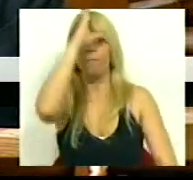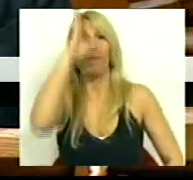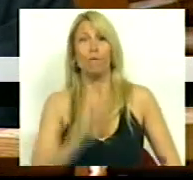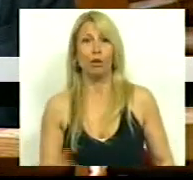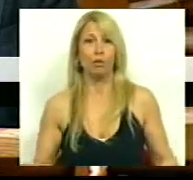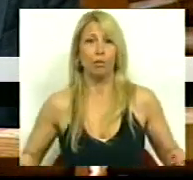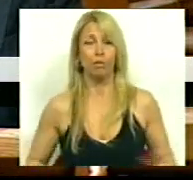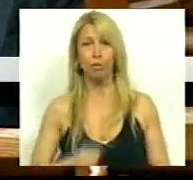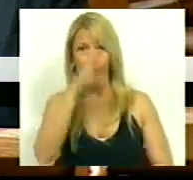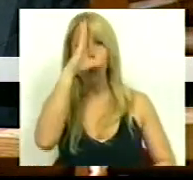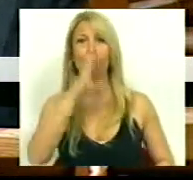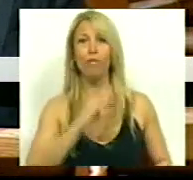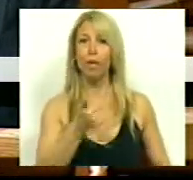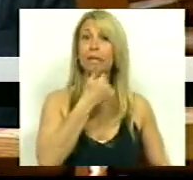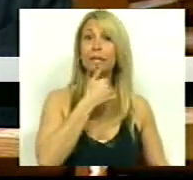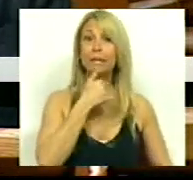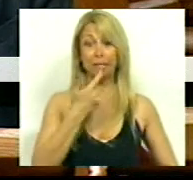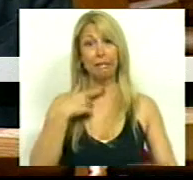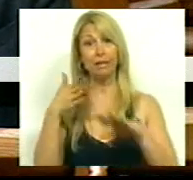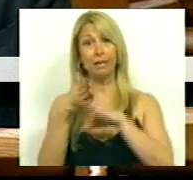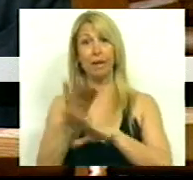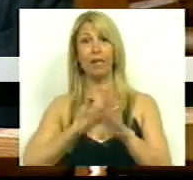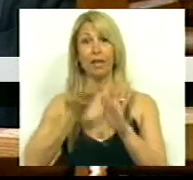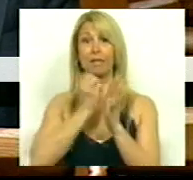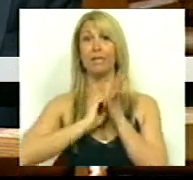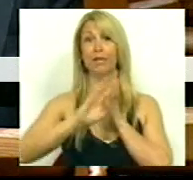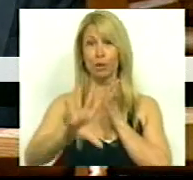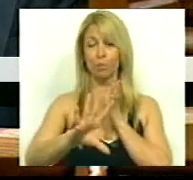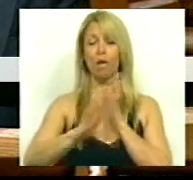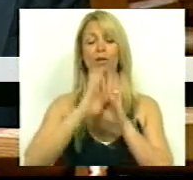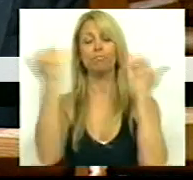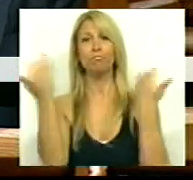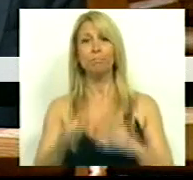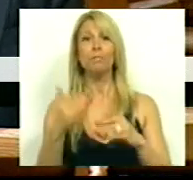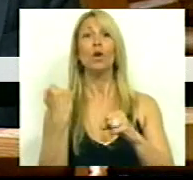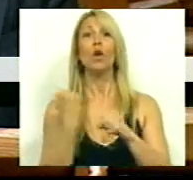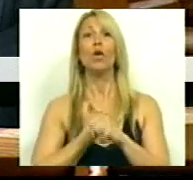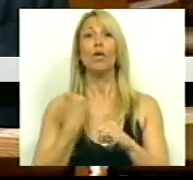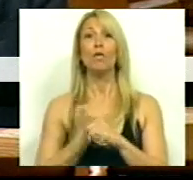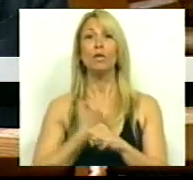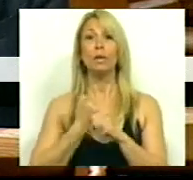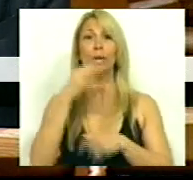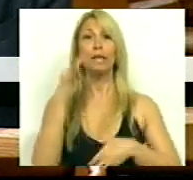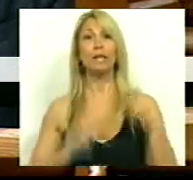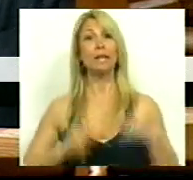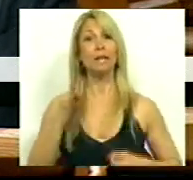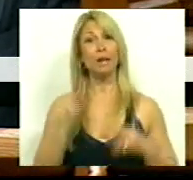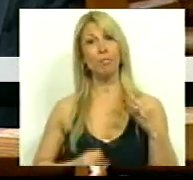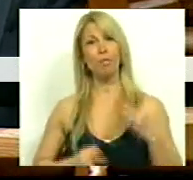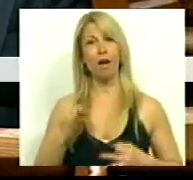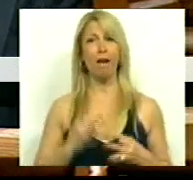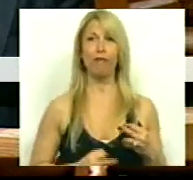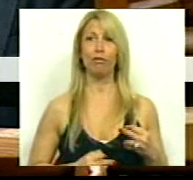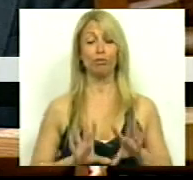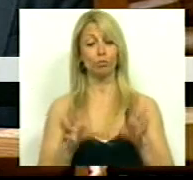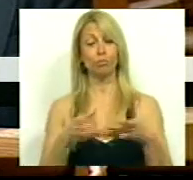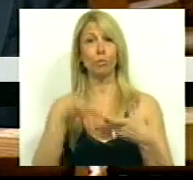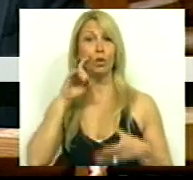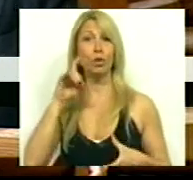o Governo determinam por despacho o condicionamento do funcionamento dos tribunais, das